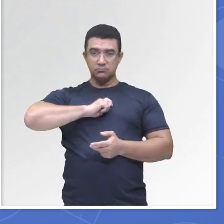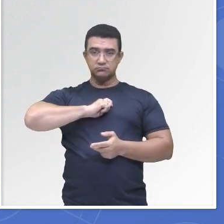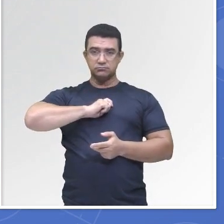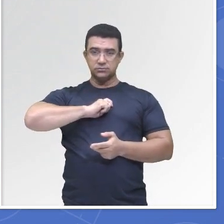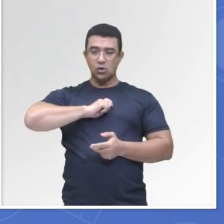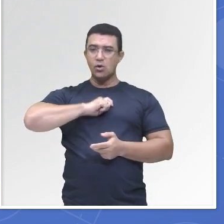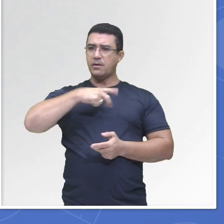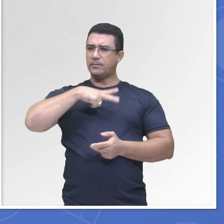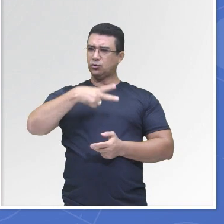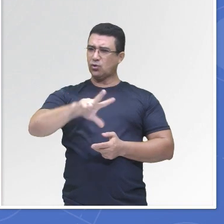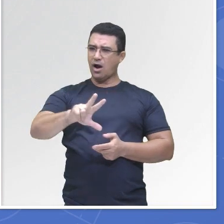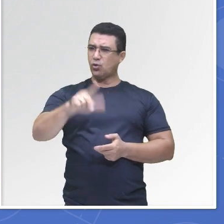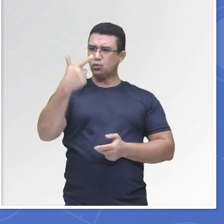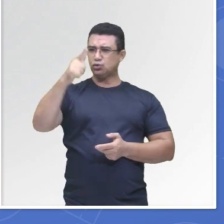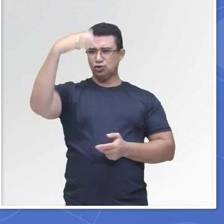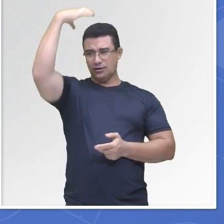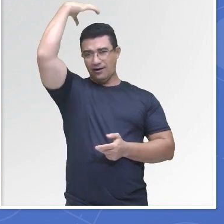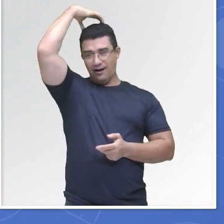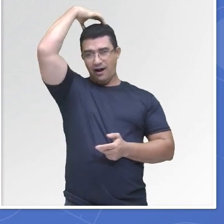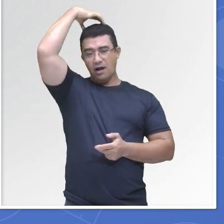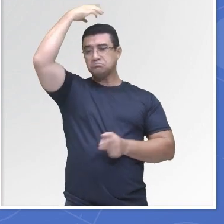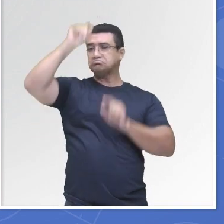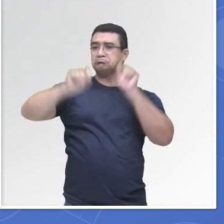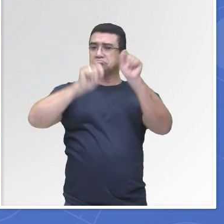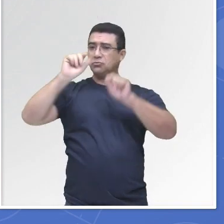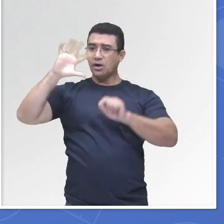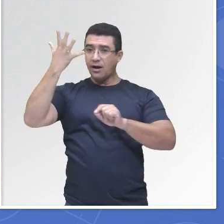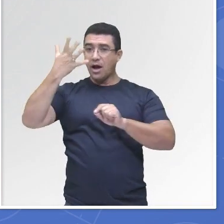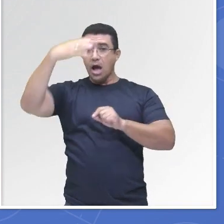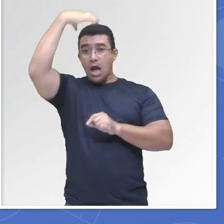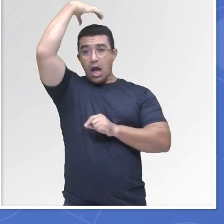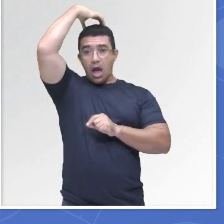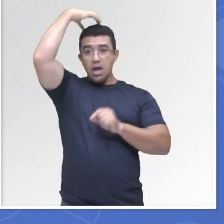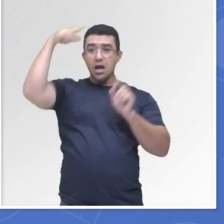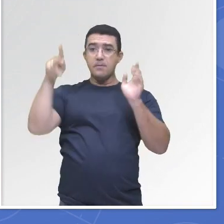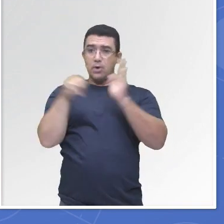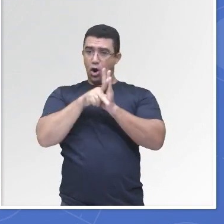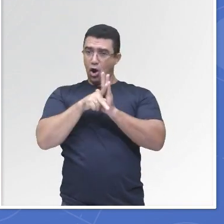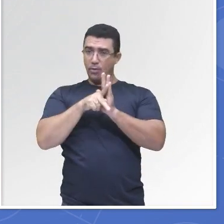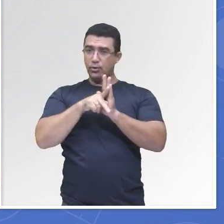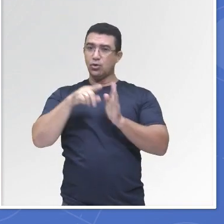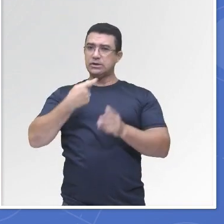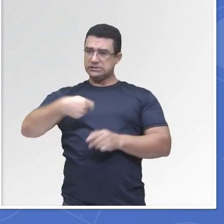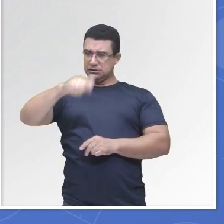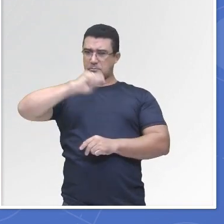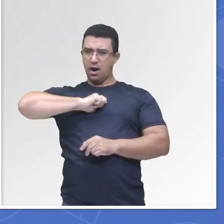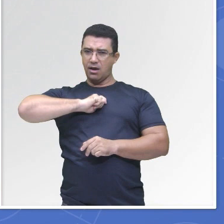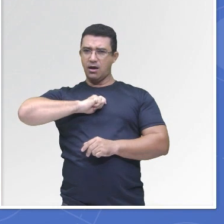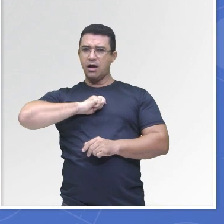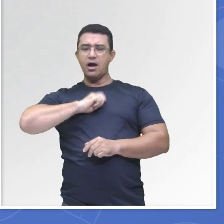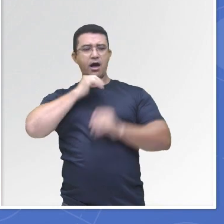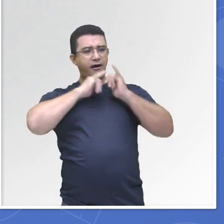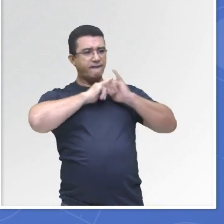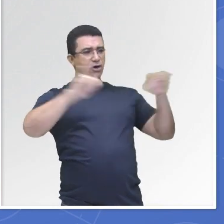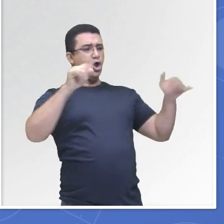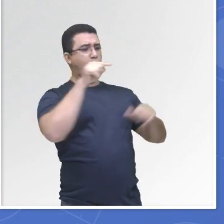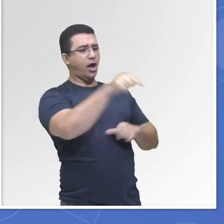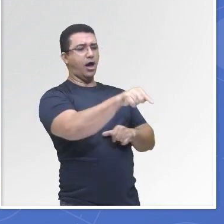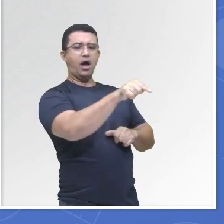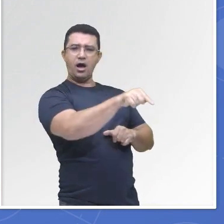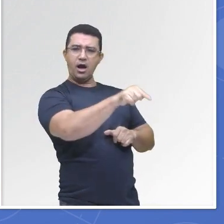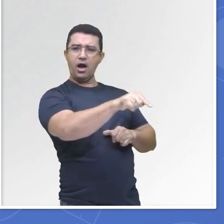sem herdeiros. E aí o rei da Espanha foi lá e disse, não, isso aqui me pertence, eu vou unir aqui os